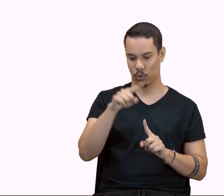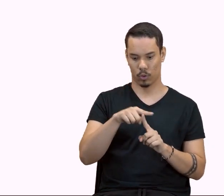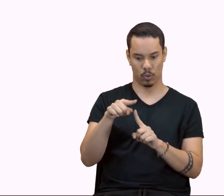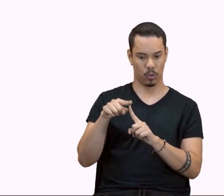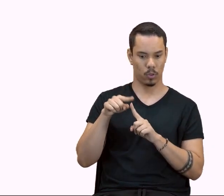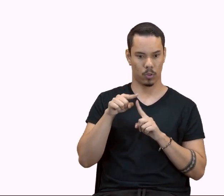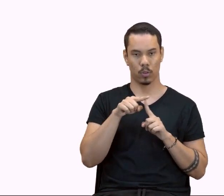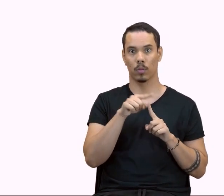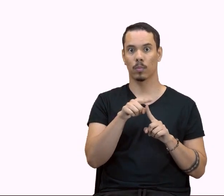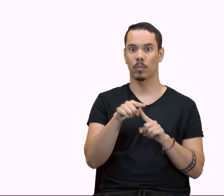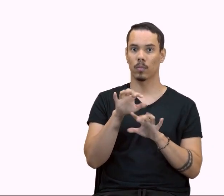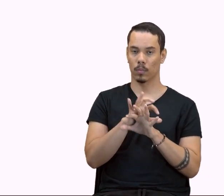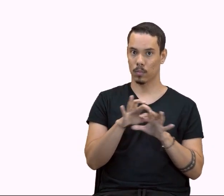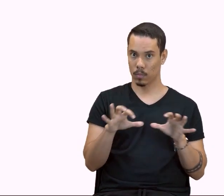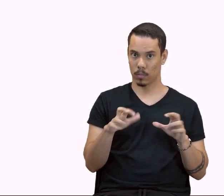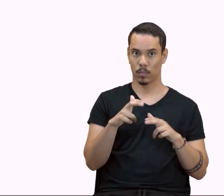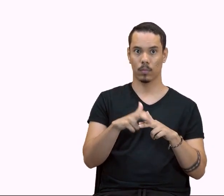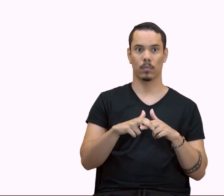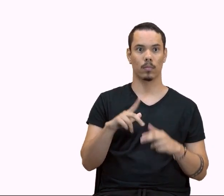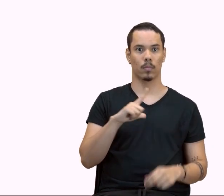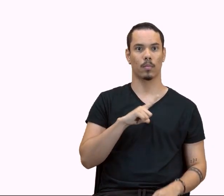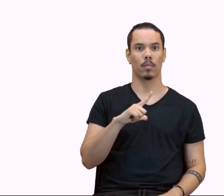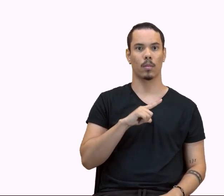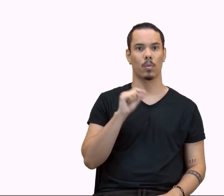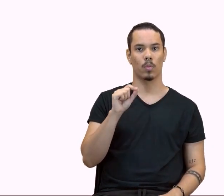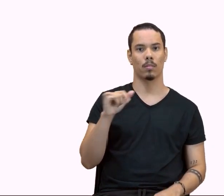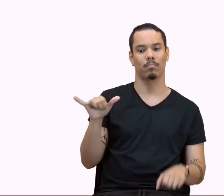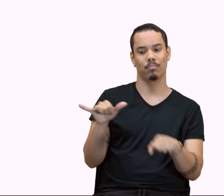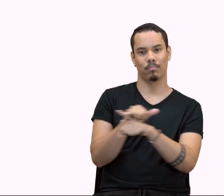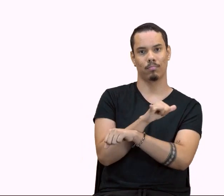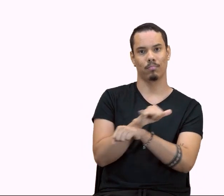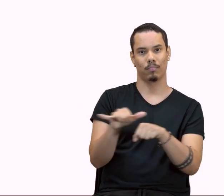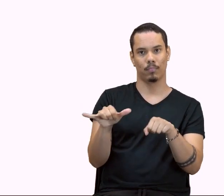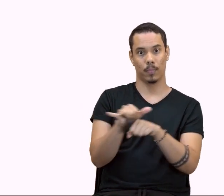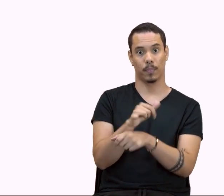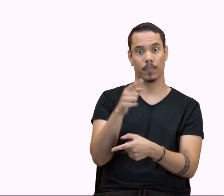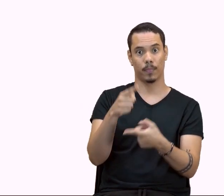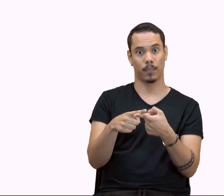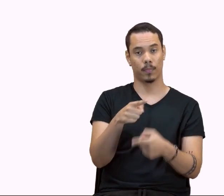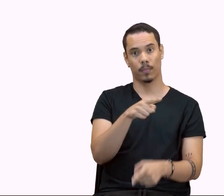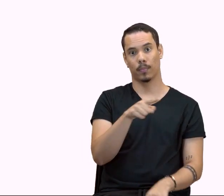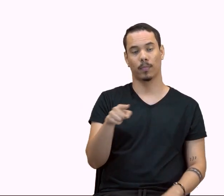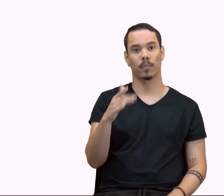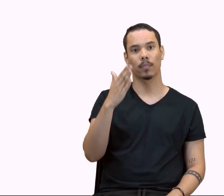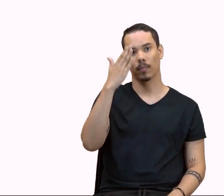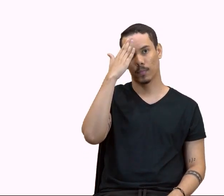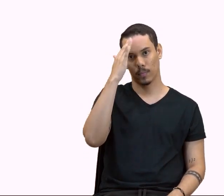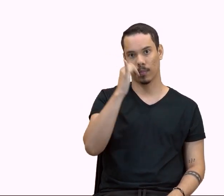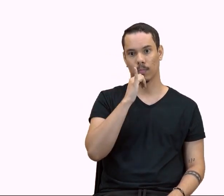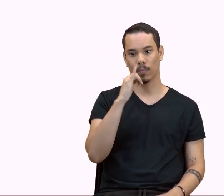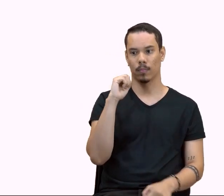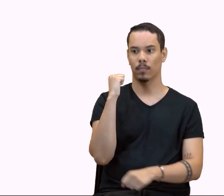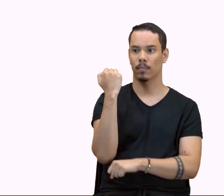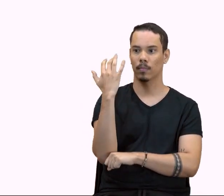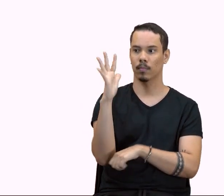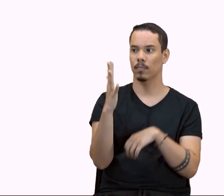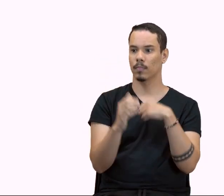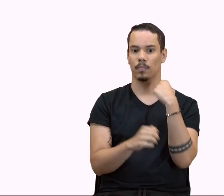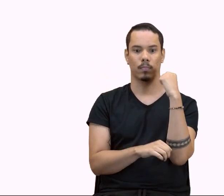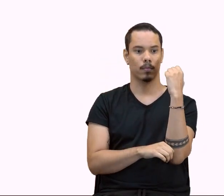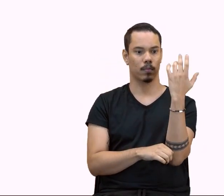Foi uma tática. Porque você sabe que uma floresta está sobre um